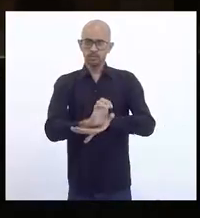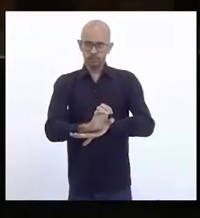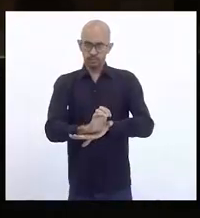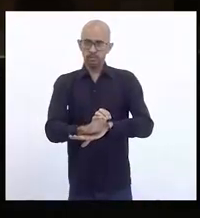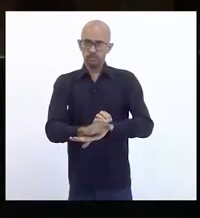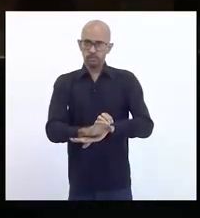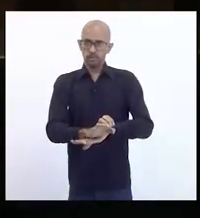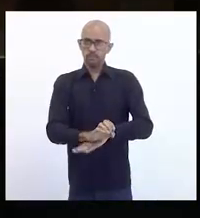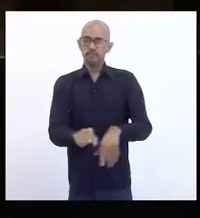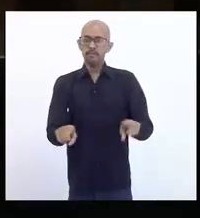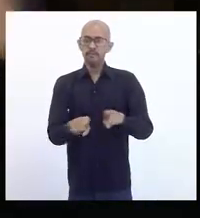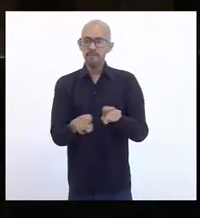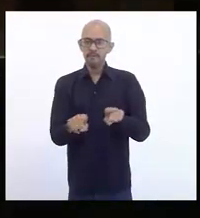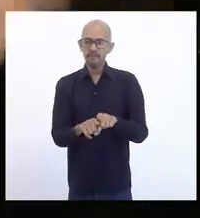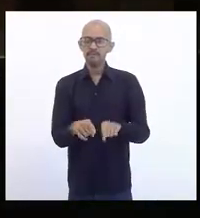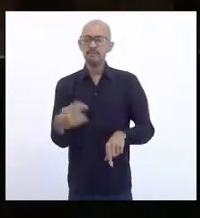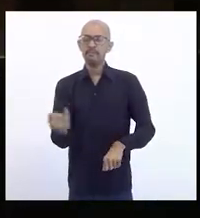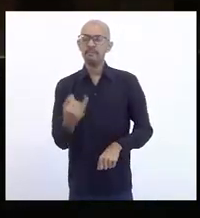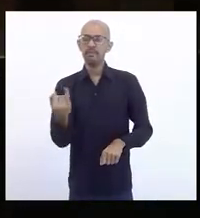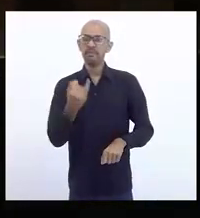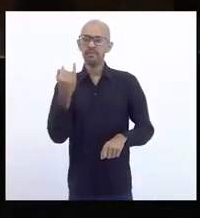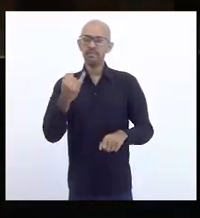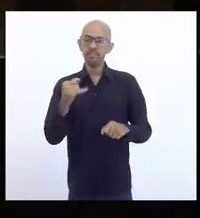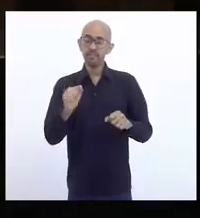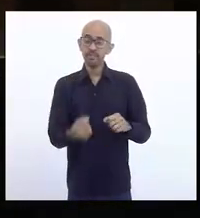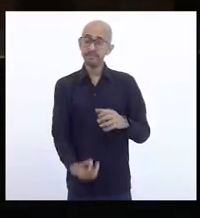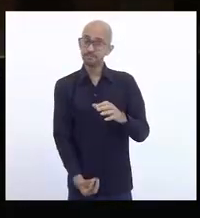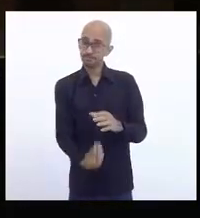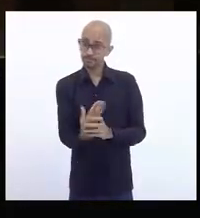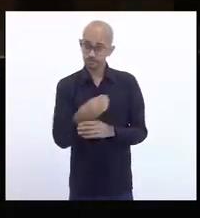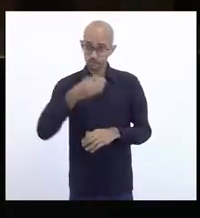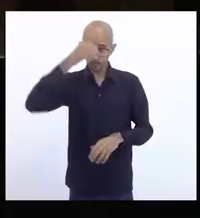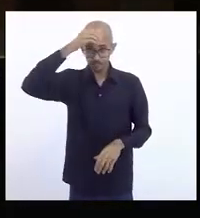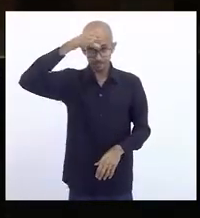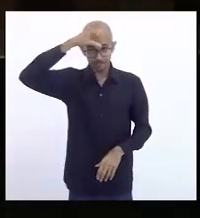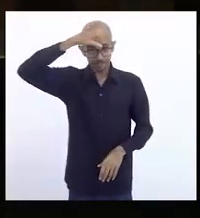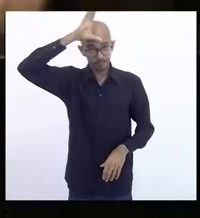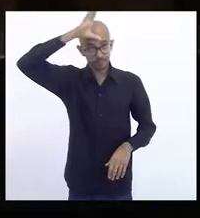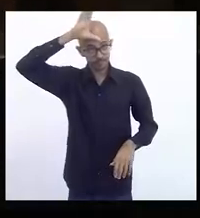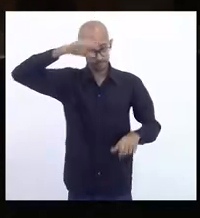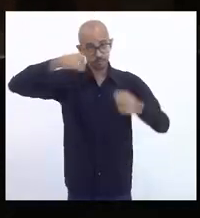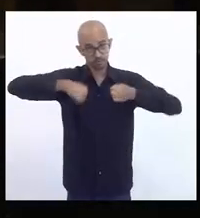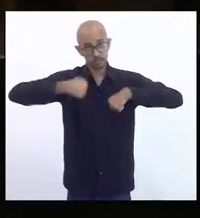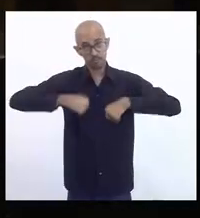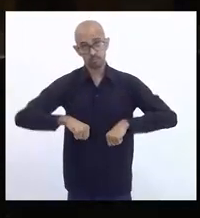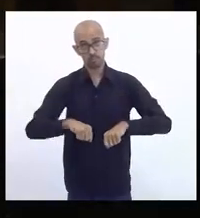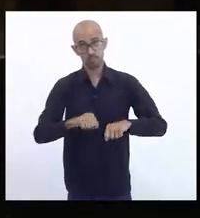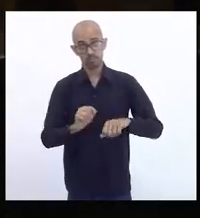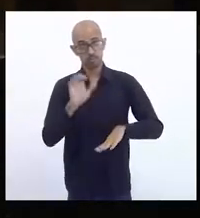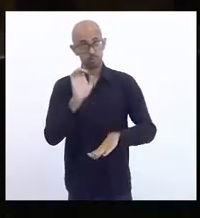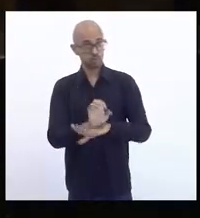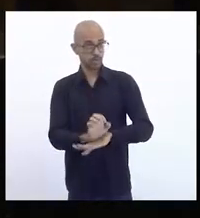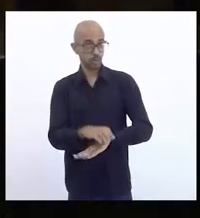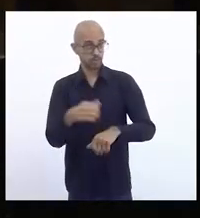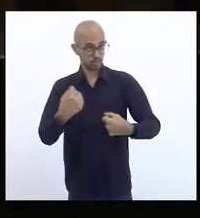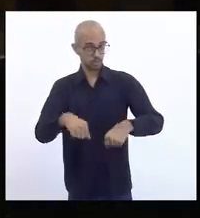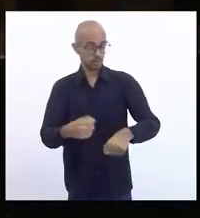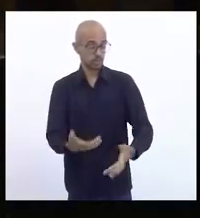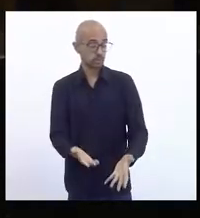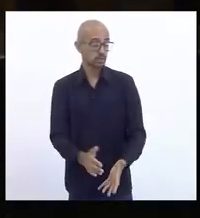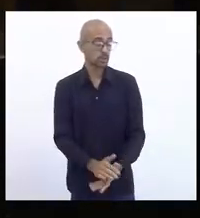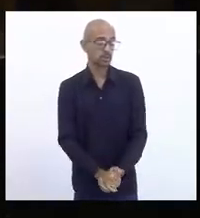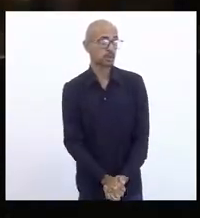a importância dela na produção do conhecimento necessário que esse Estado tanto